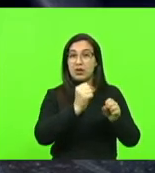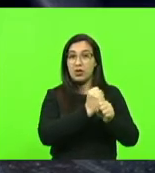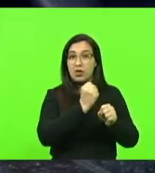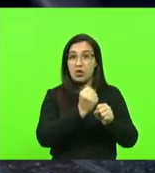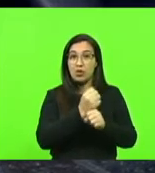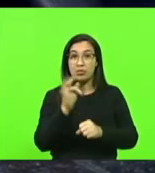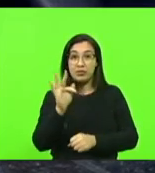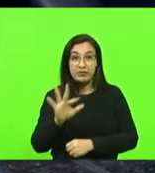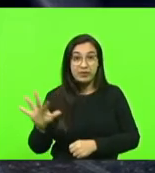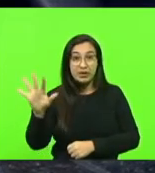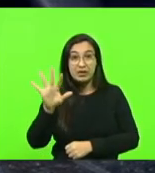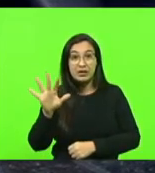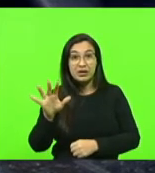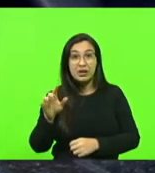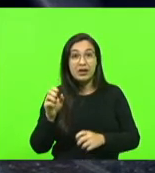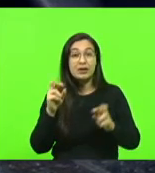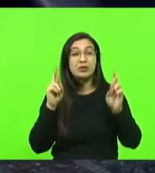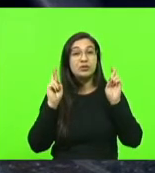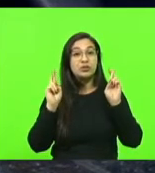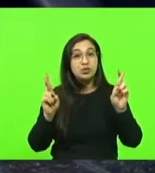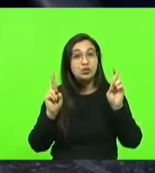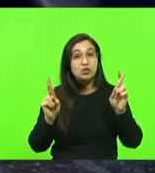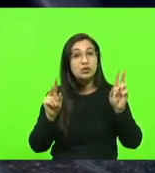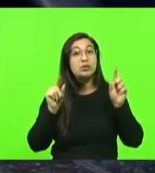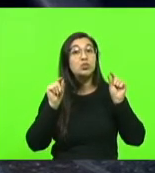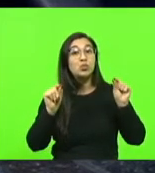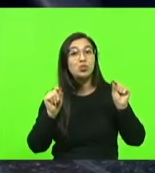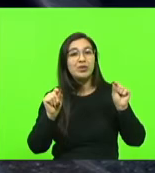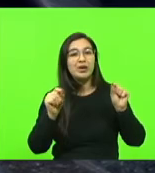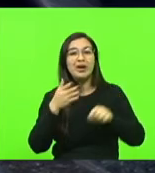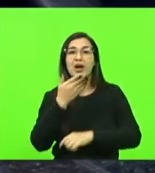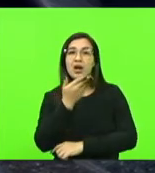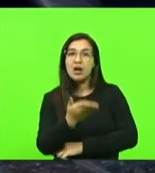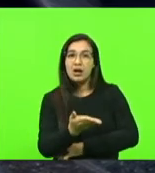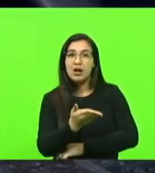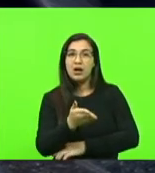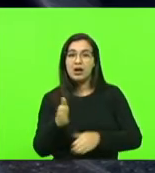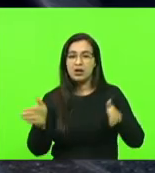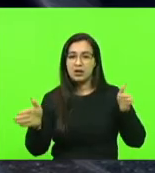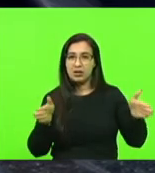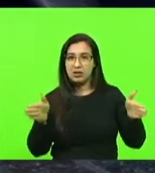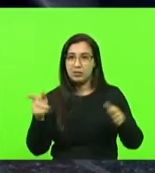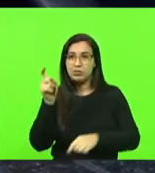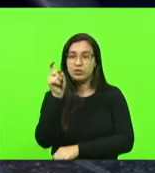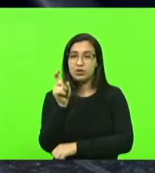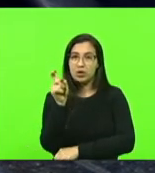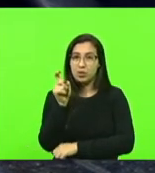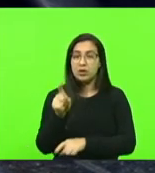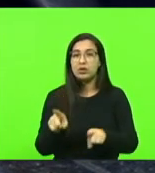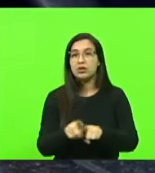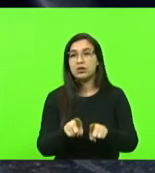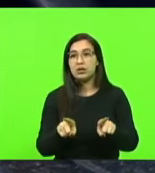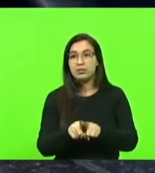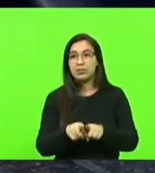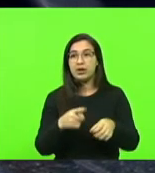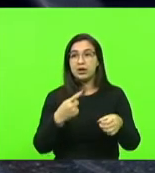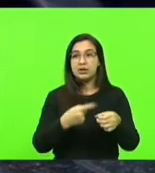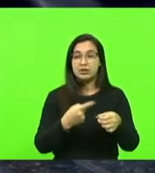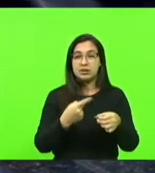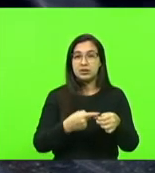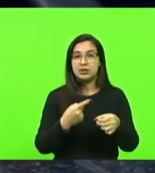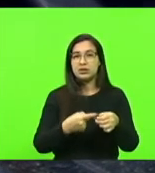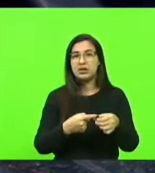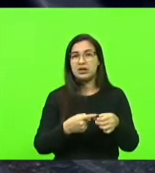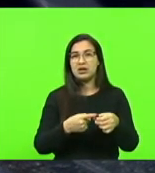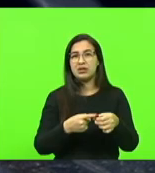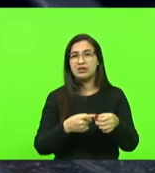que esse trecho de Araquari, desde o entroncamento com a cidade que vai para Barra do